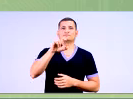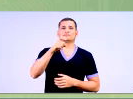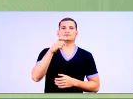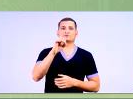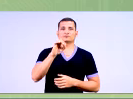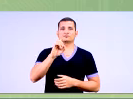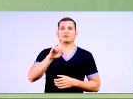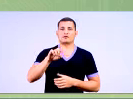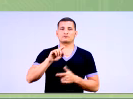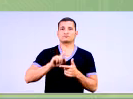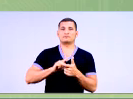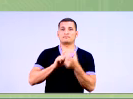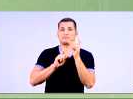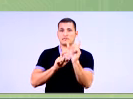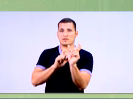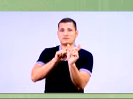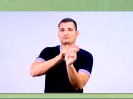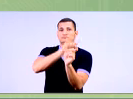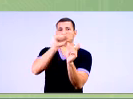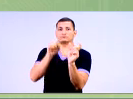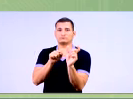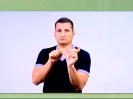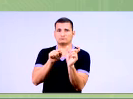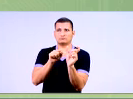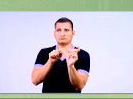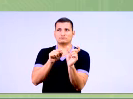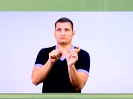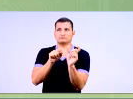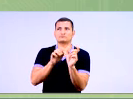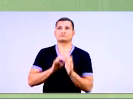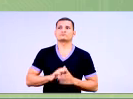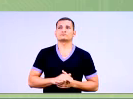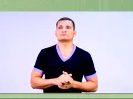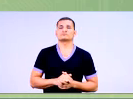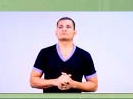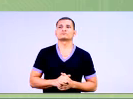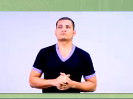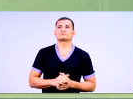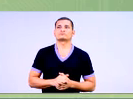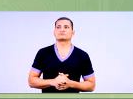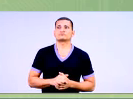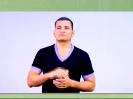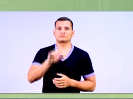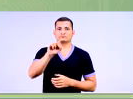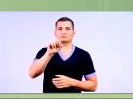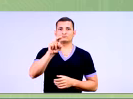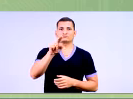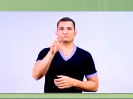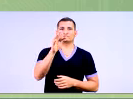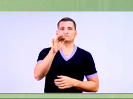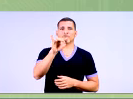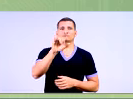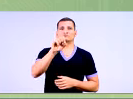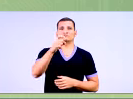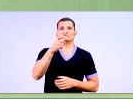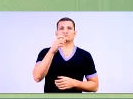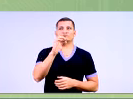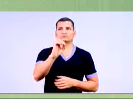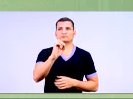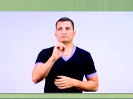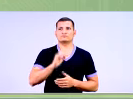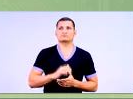vem após o radical. Então, conservation. Sufixo, shan. Essa